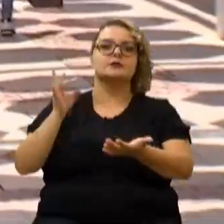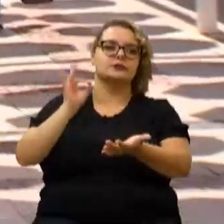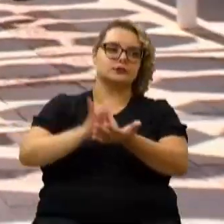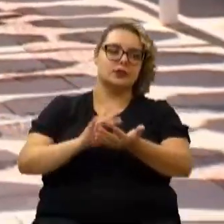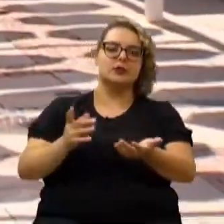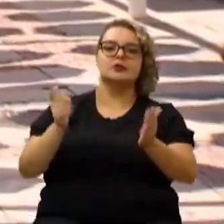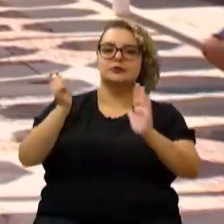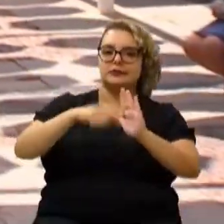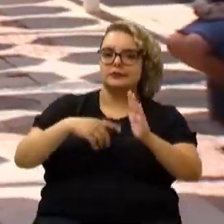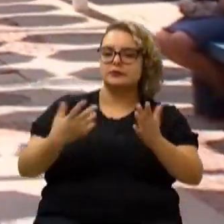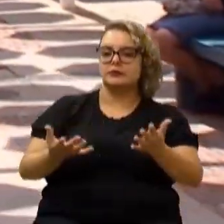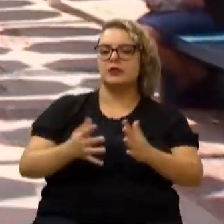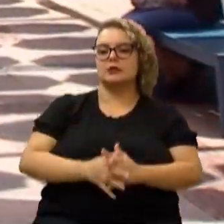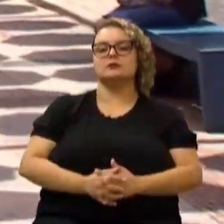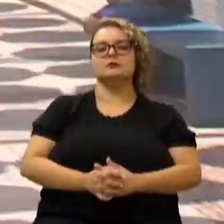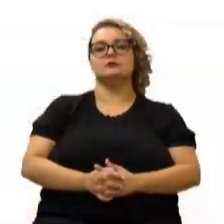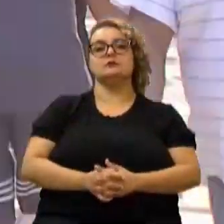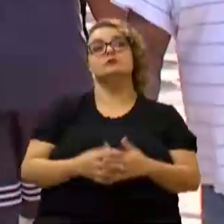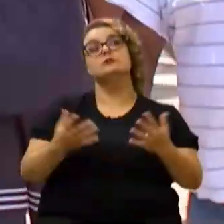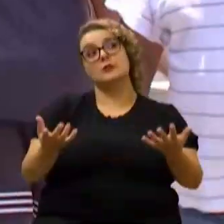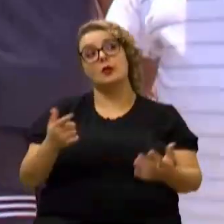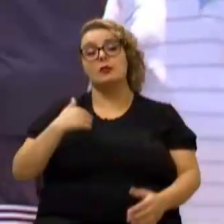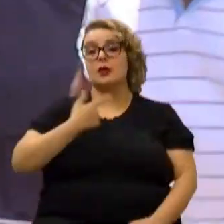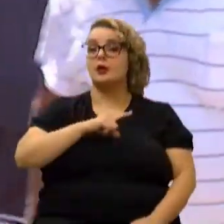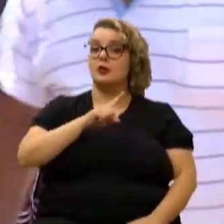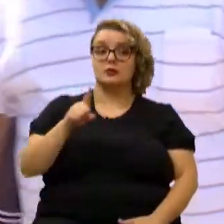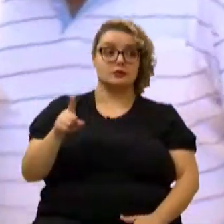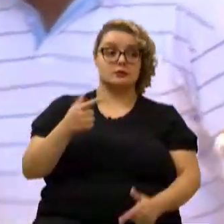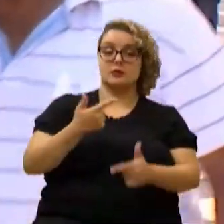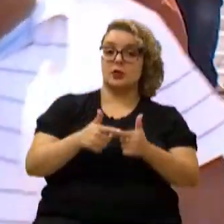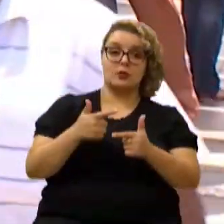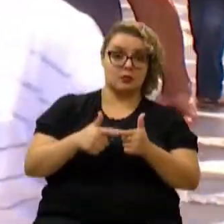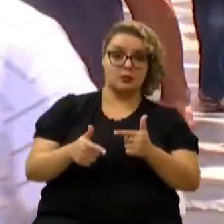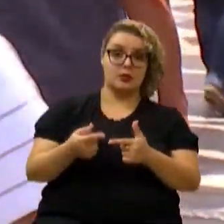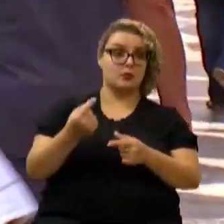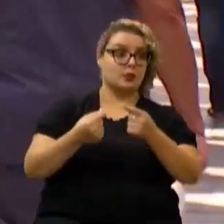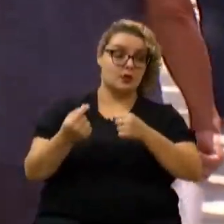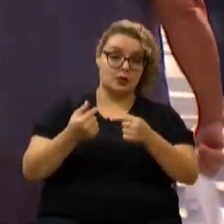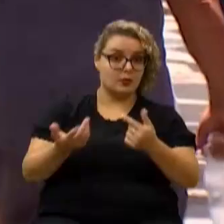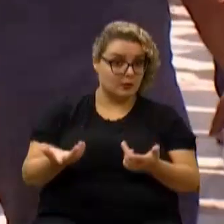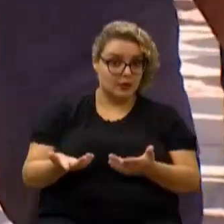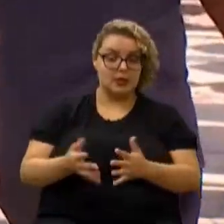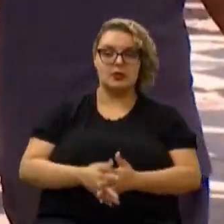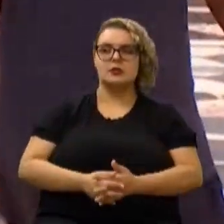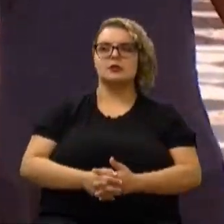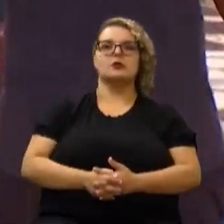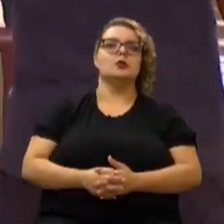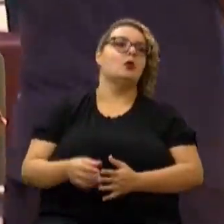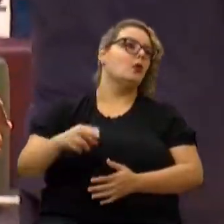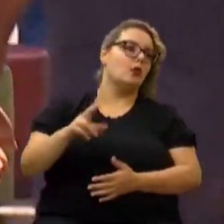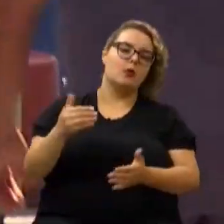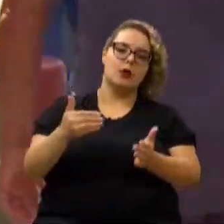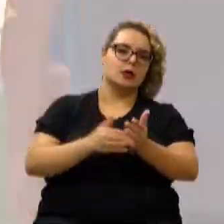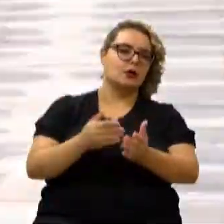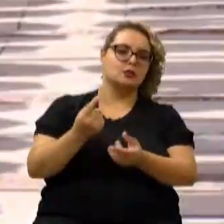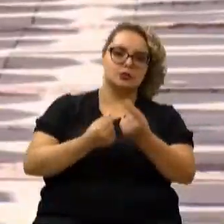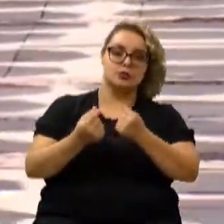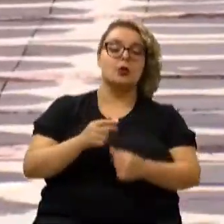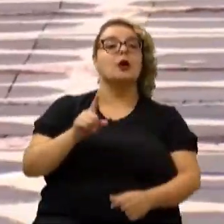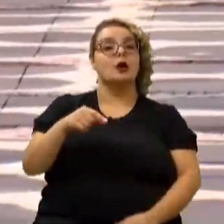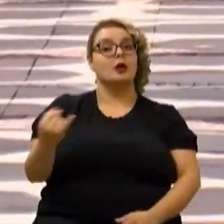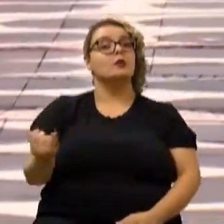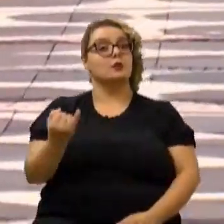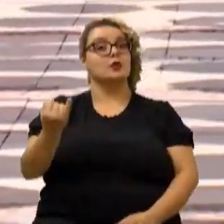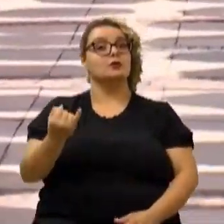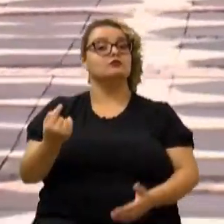muito próximo de fato de executá-las. Então, para que a gente não tenha problemas aí com preços, ou até mesmo